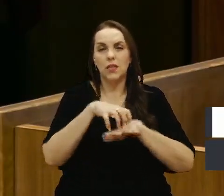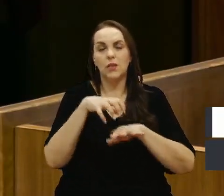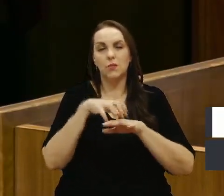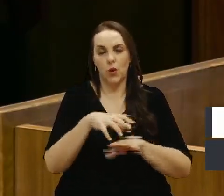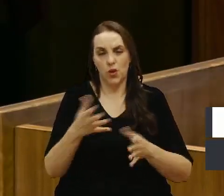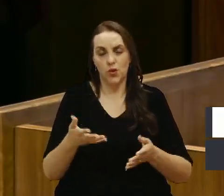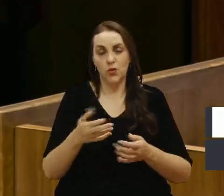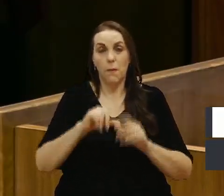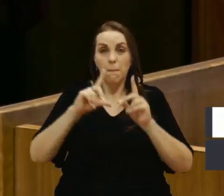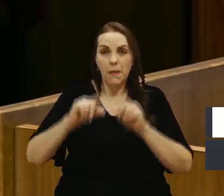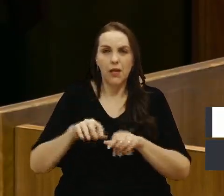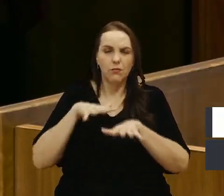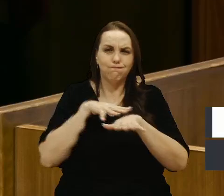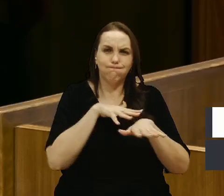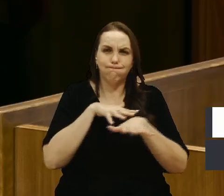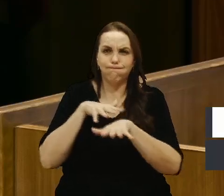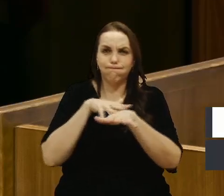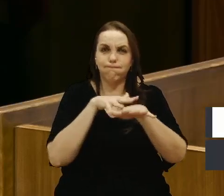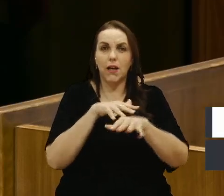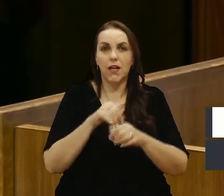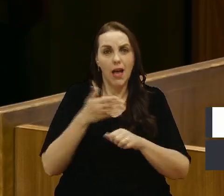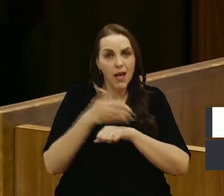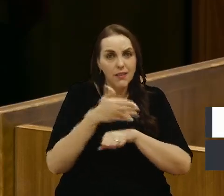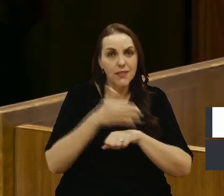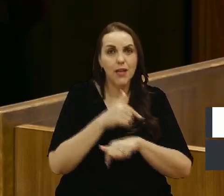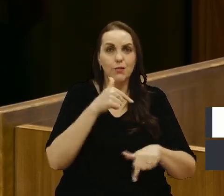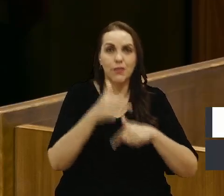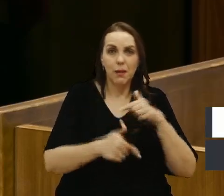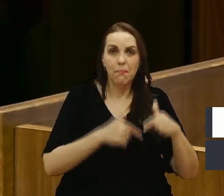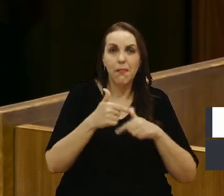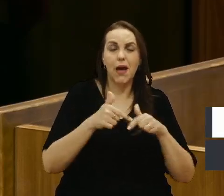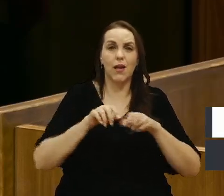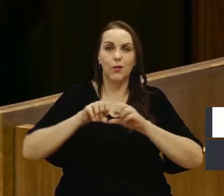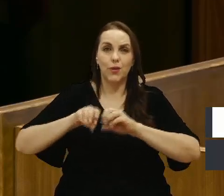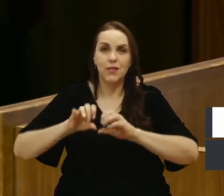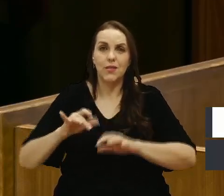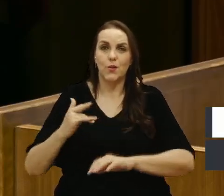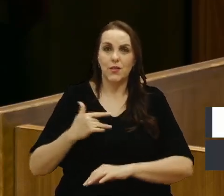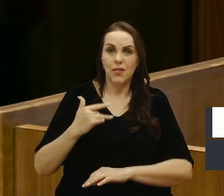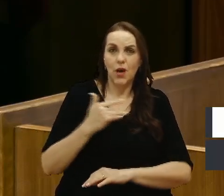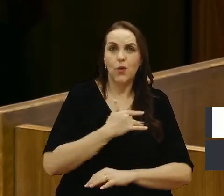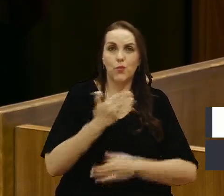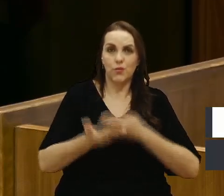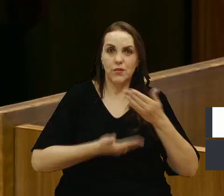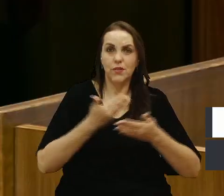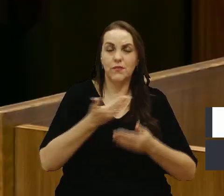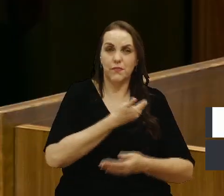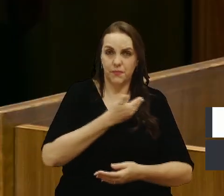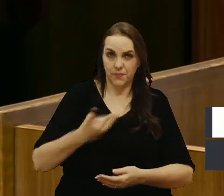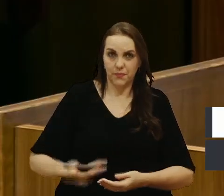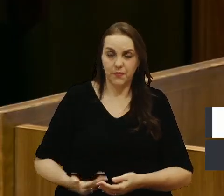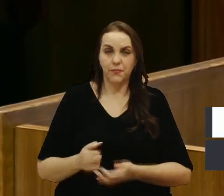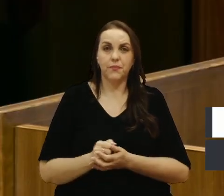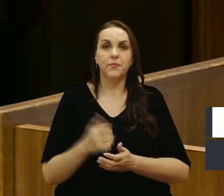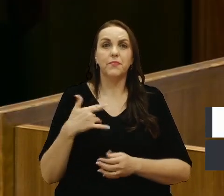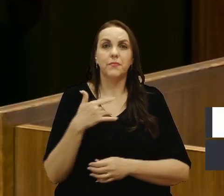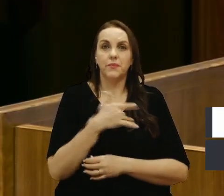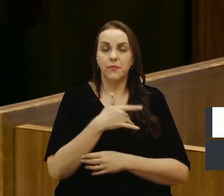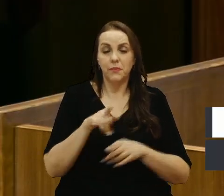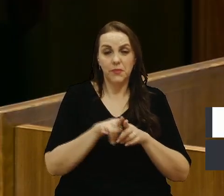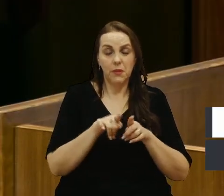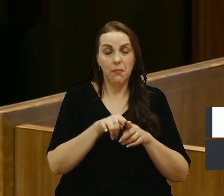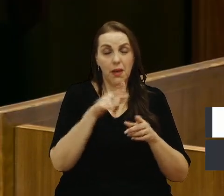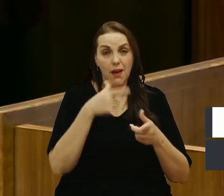significa menos congestionamento, mais acesso ao trabalho, à educação, à saúde e aos serviços públicos. Na saúde, inclusive, o custo do deslocamento muitas